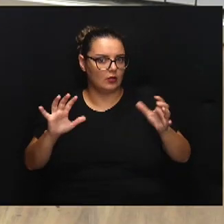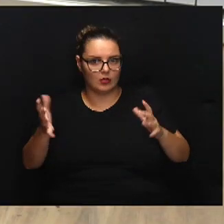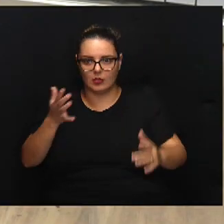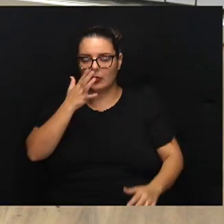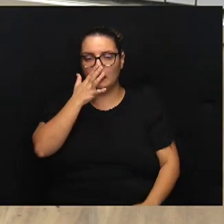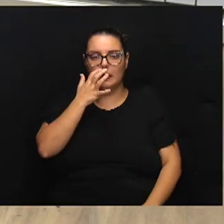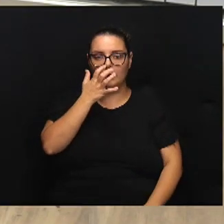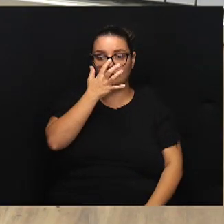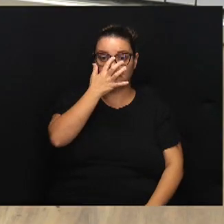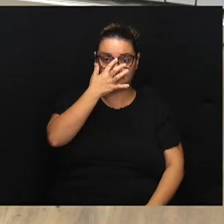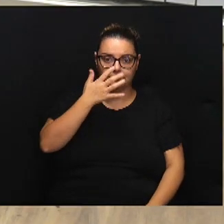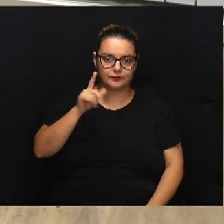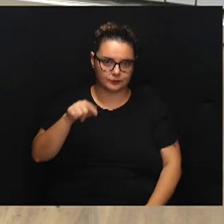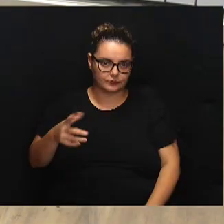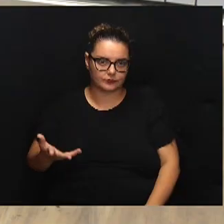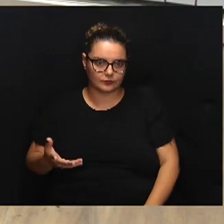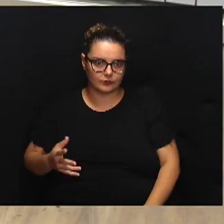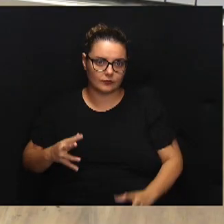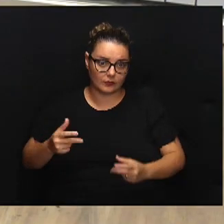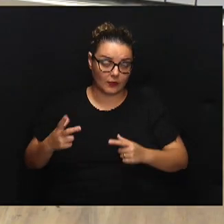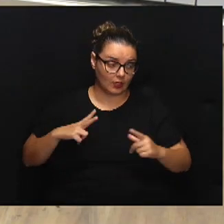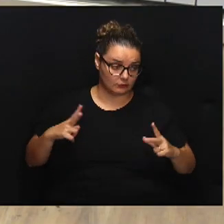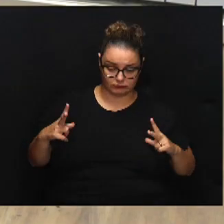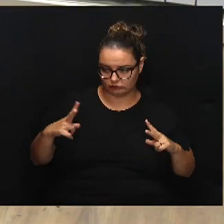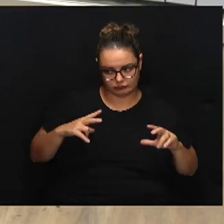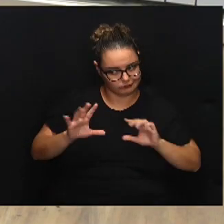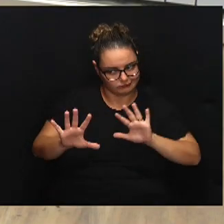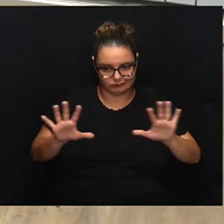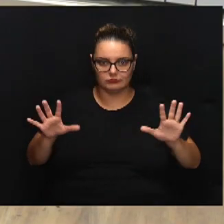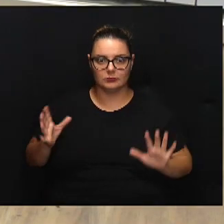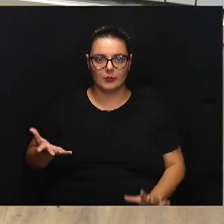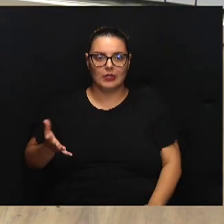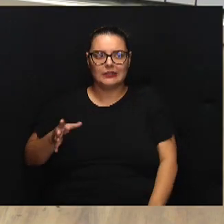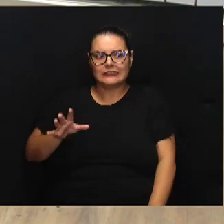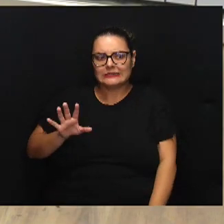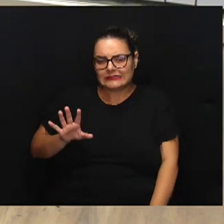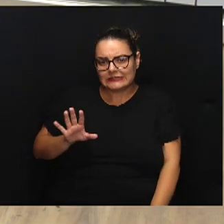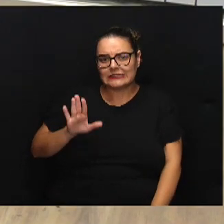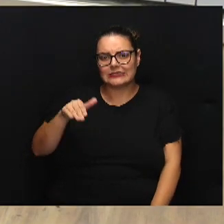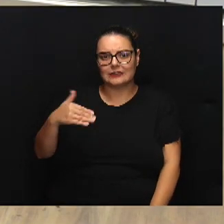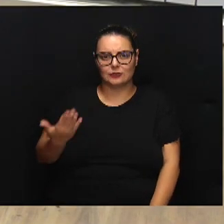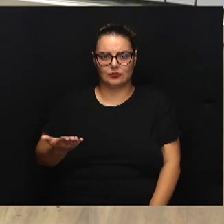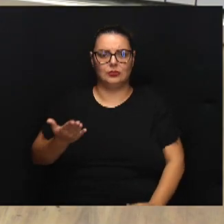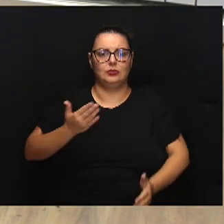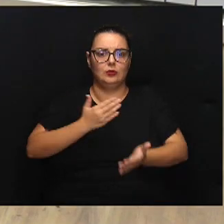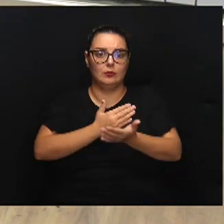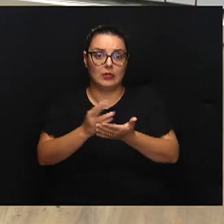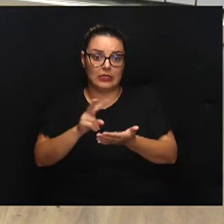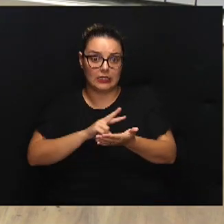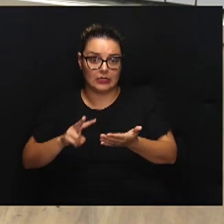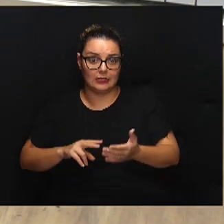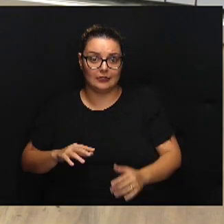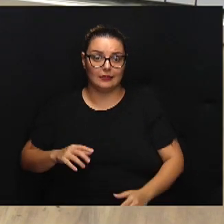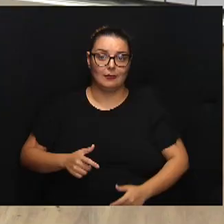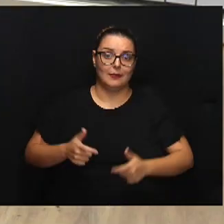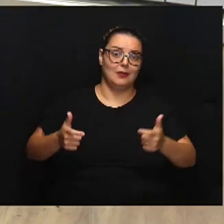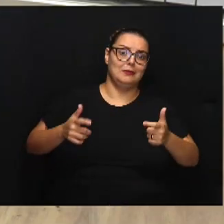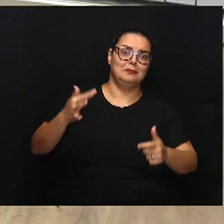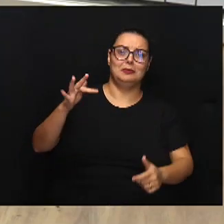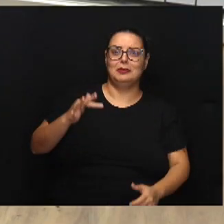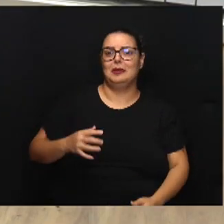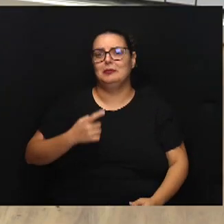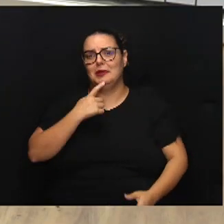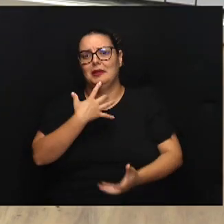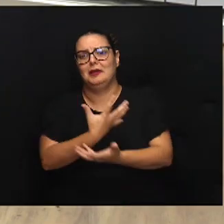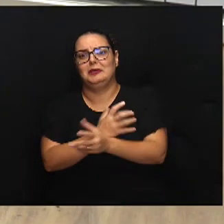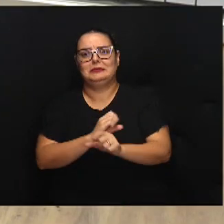e tudo é individualizado. Mas quando você começa a ler que é a maior dor do mundo, que equivale a osso